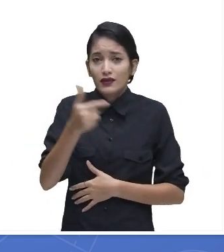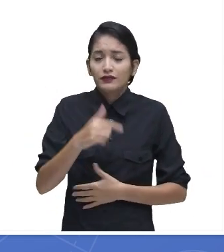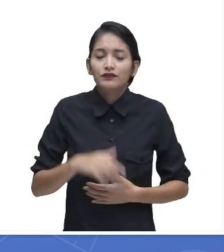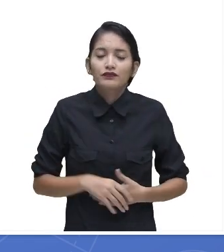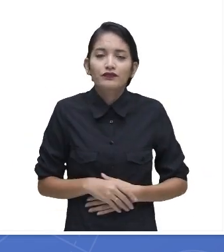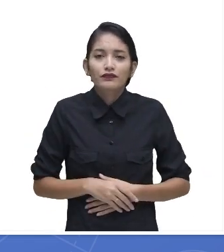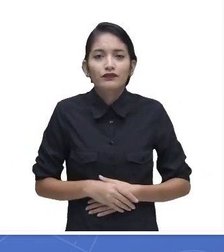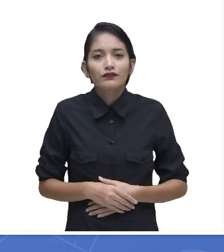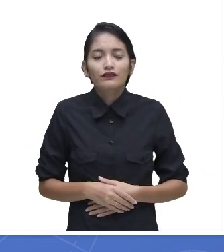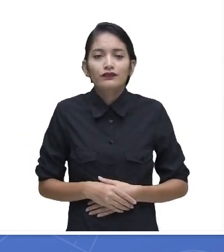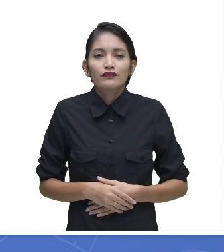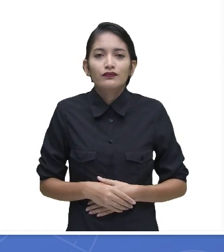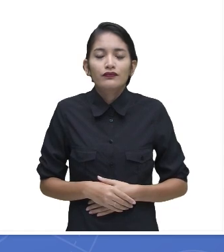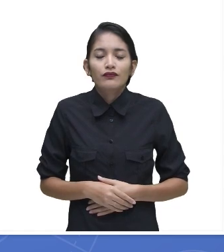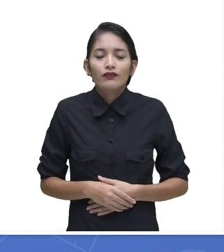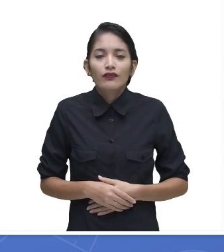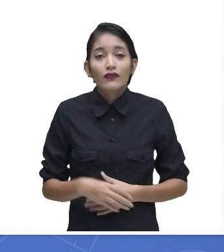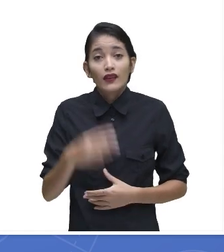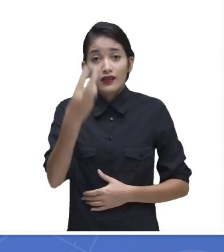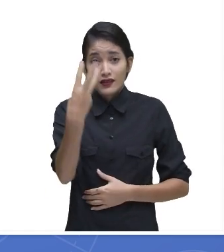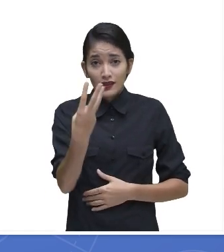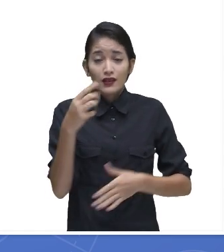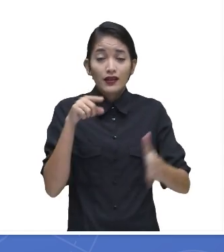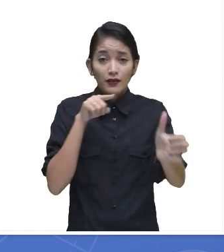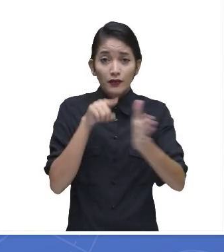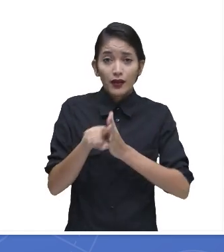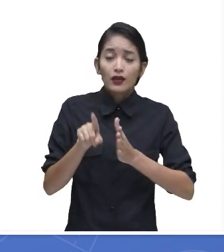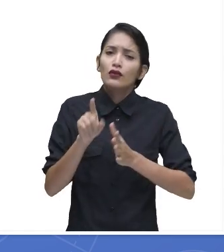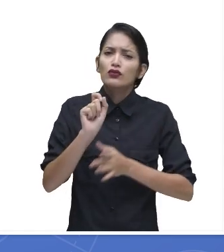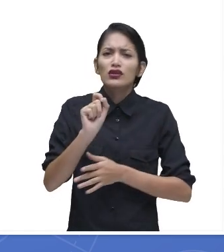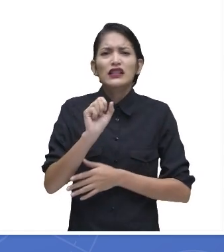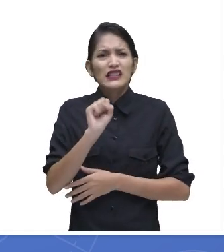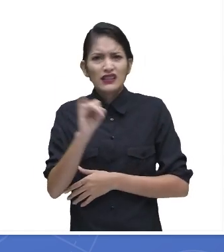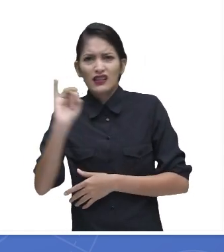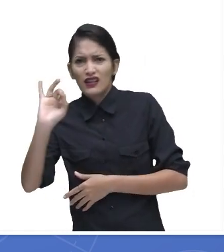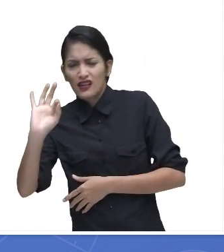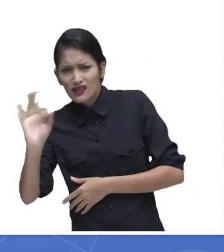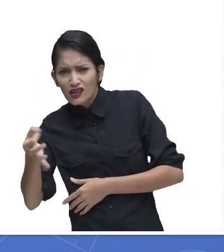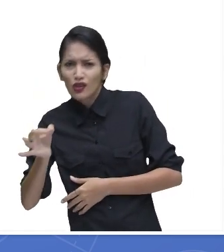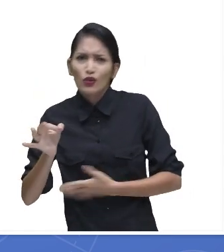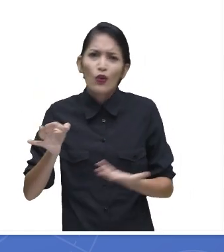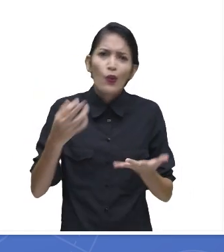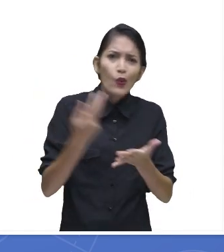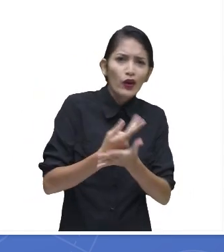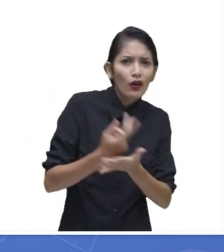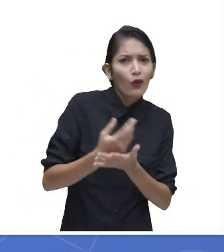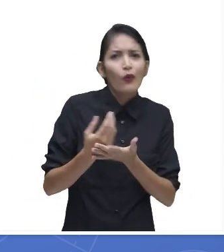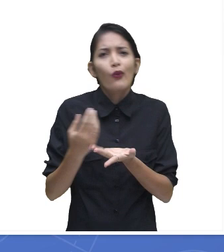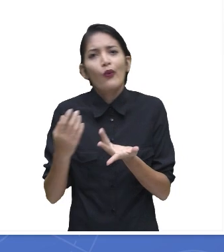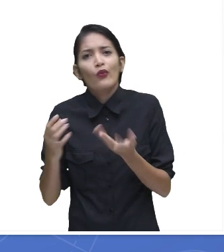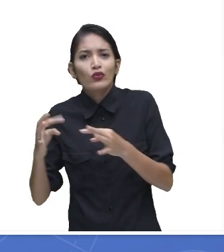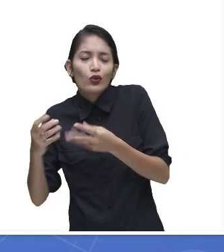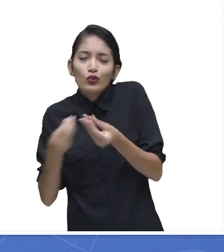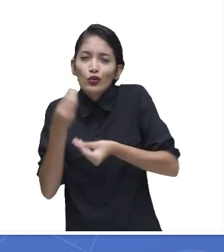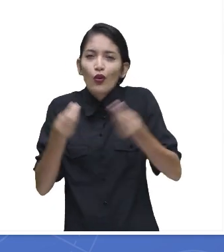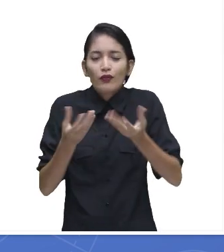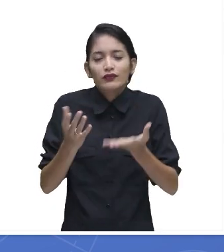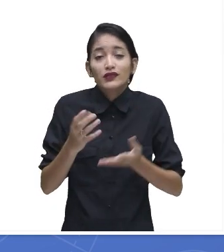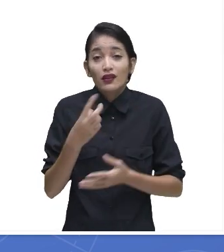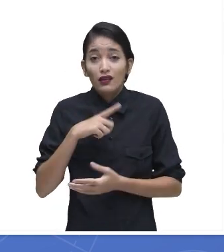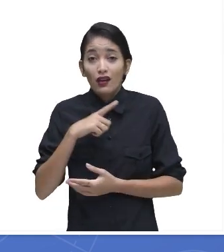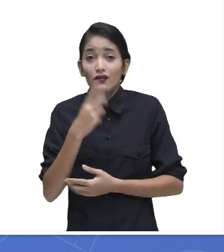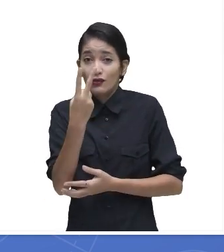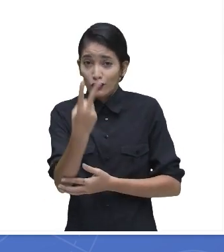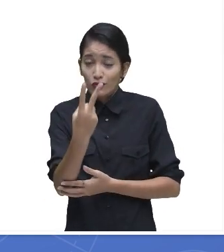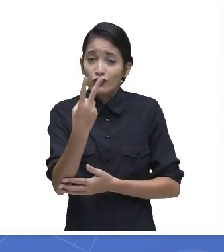à terceira questão do Praticando de hoje. Já acertou alguma? Já errou? Acertou todas? Errou todas? Bom, tem mais duas questões vindo